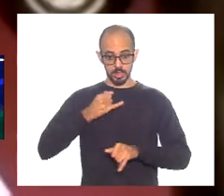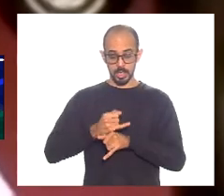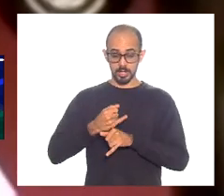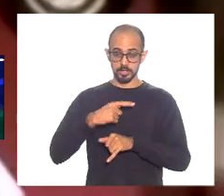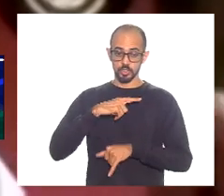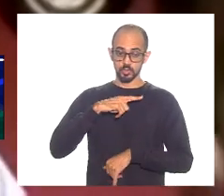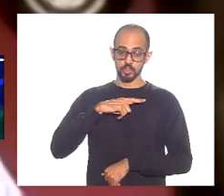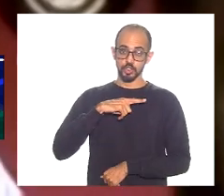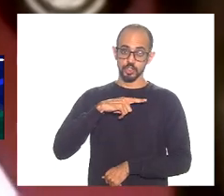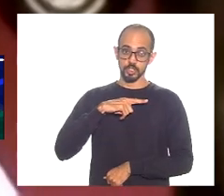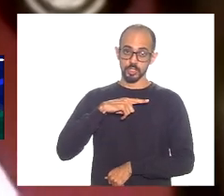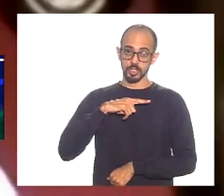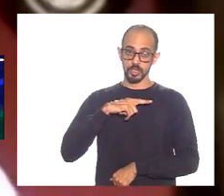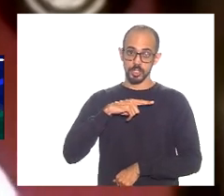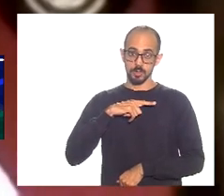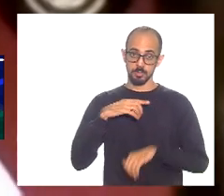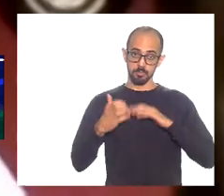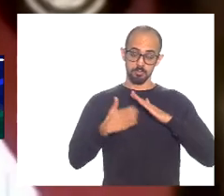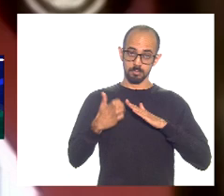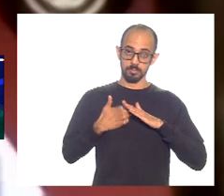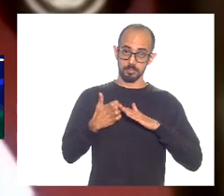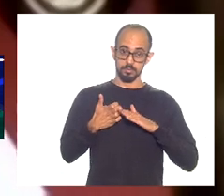operadora que